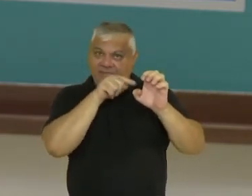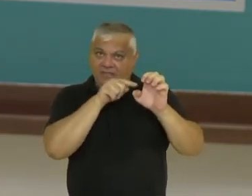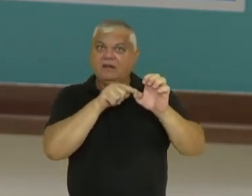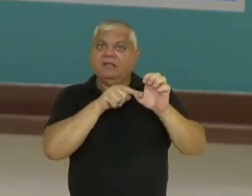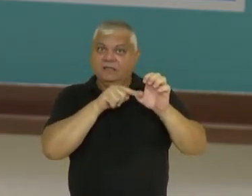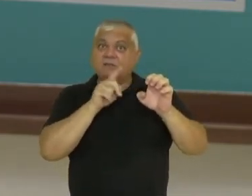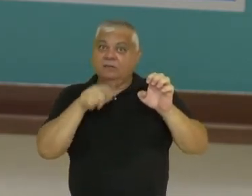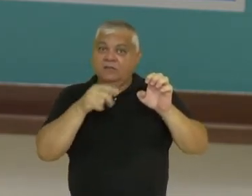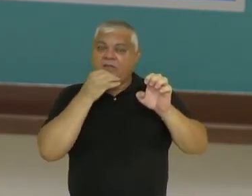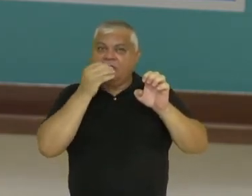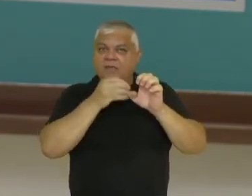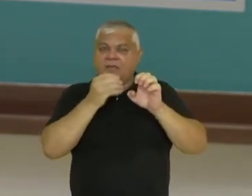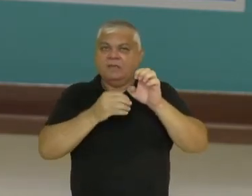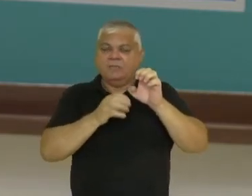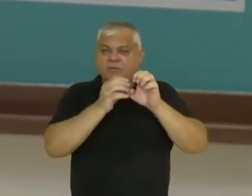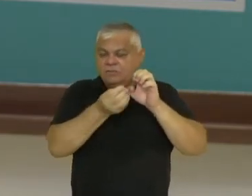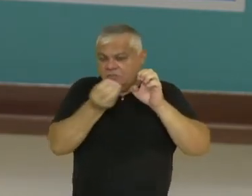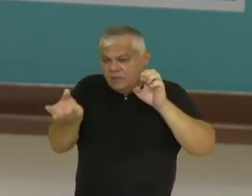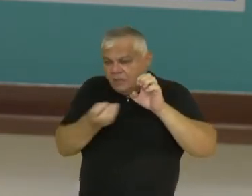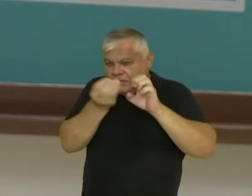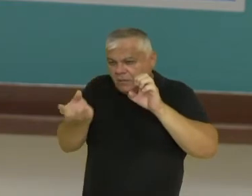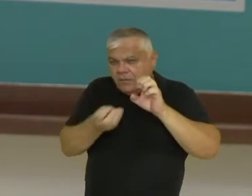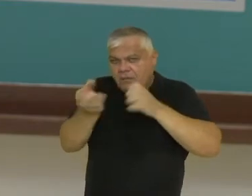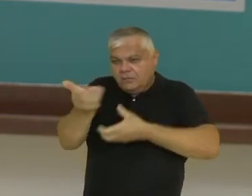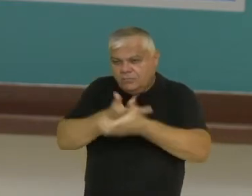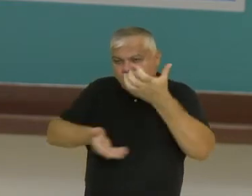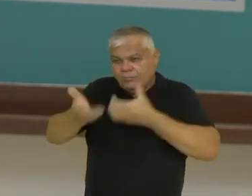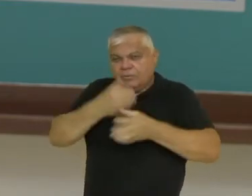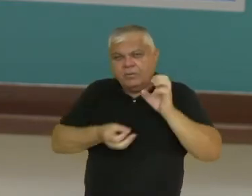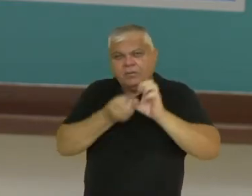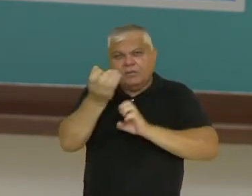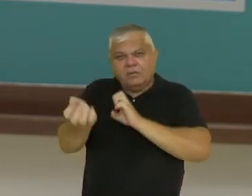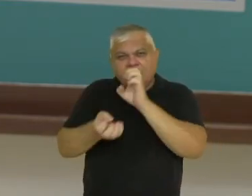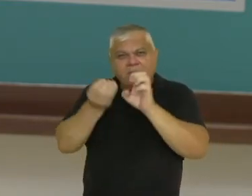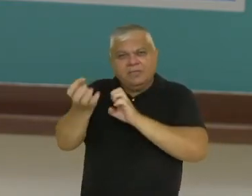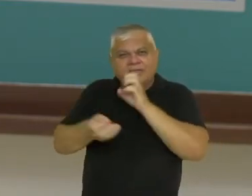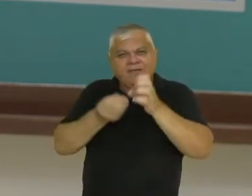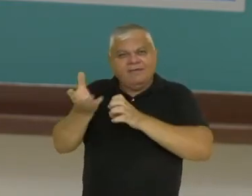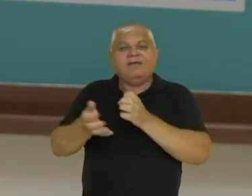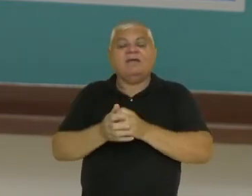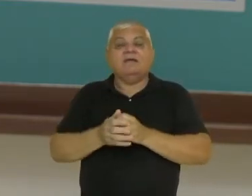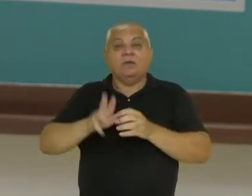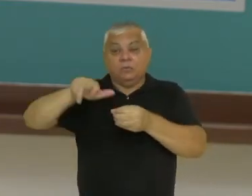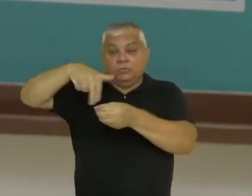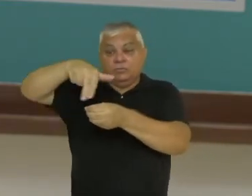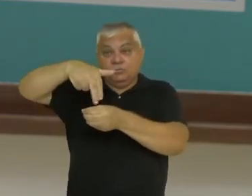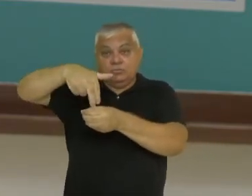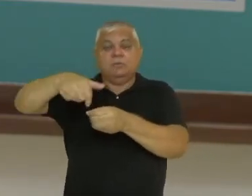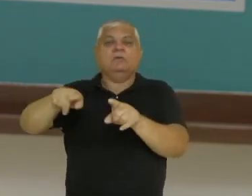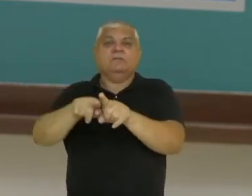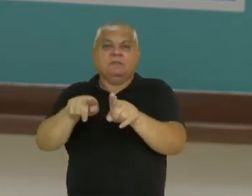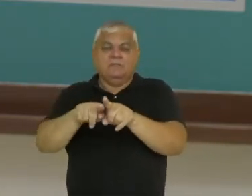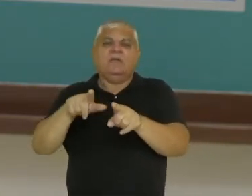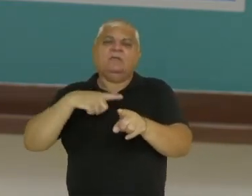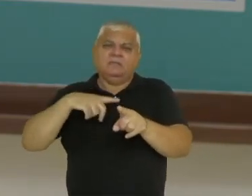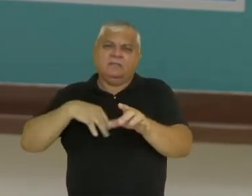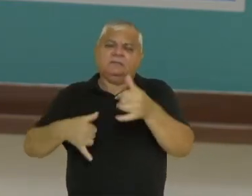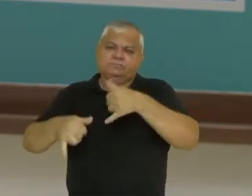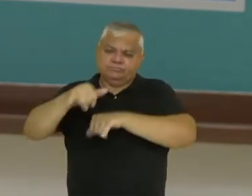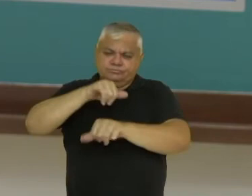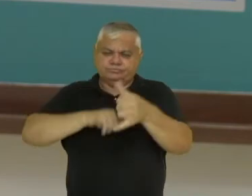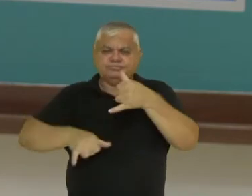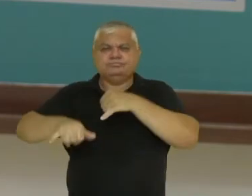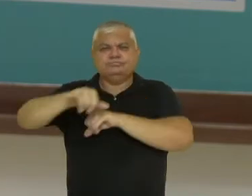são doados, recebidos ou compartilhados e aí a gente tem as substâncias. No núcleo também podemos ter reações que são aquelas